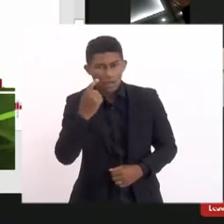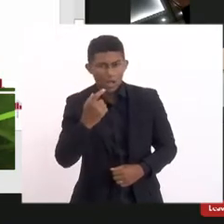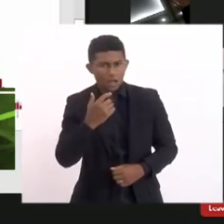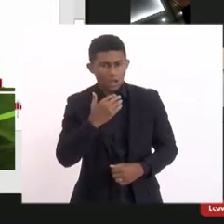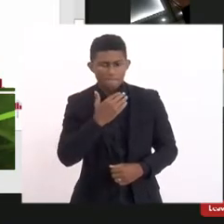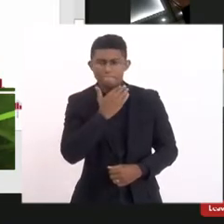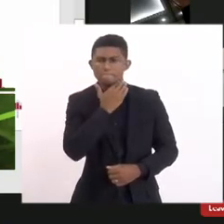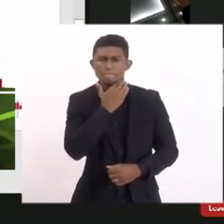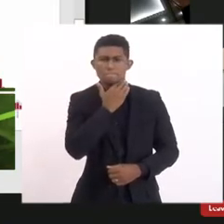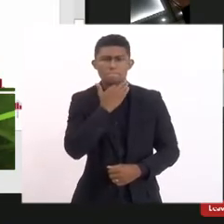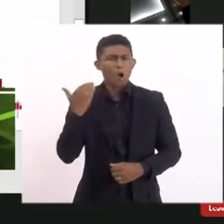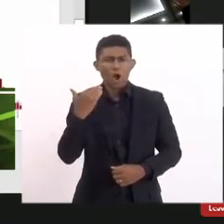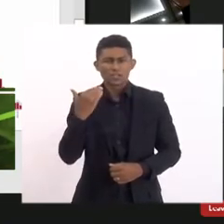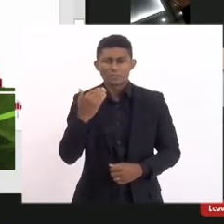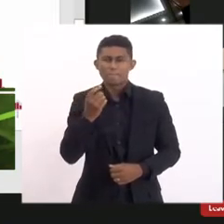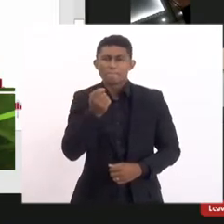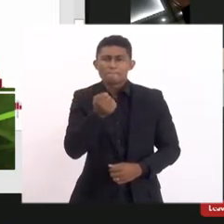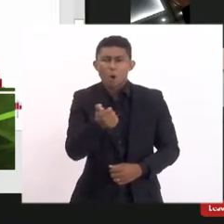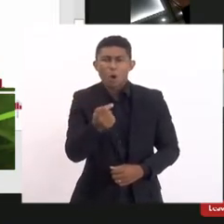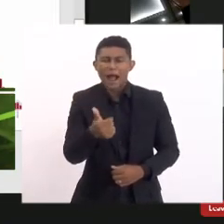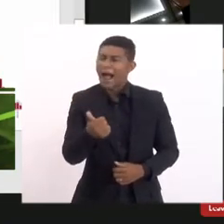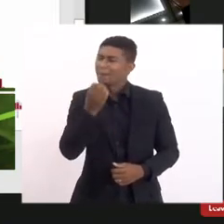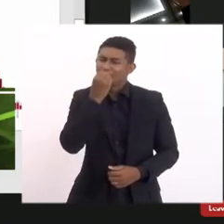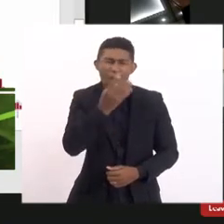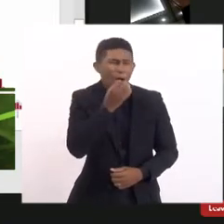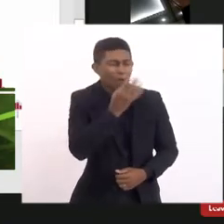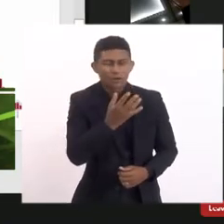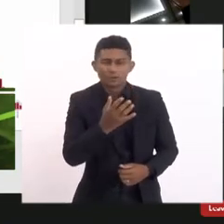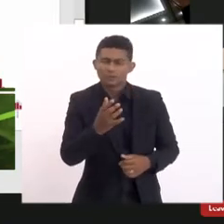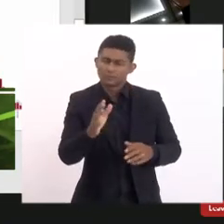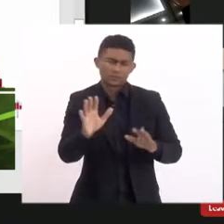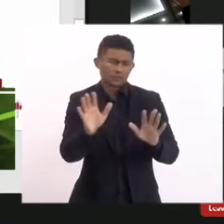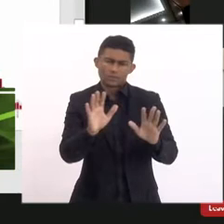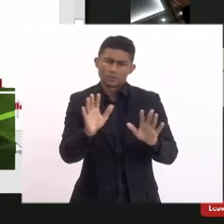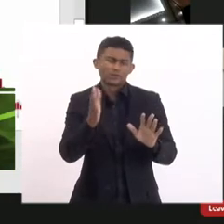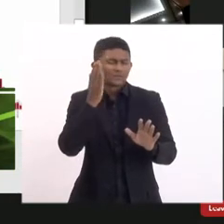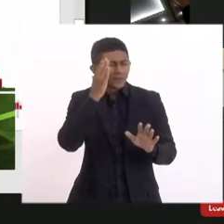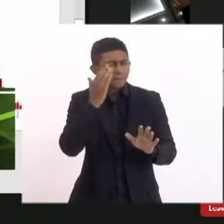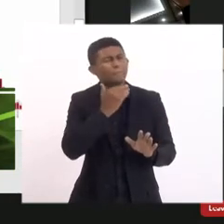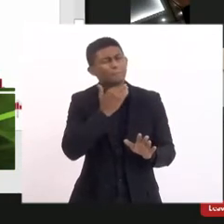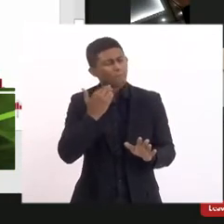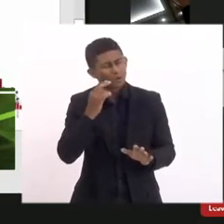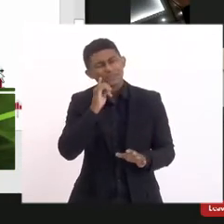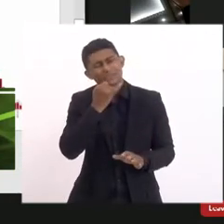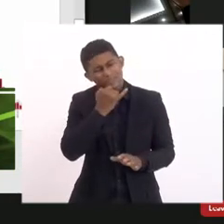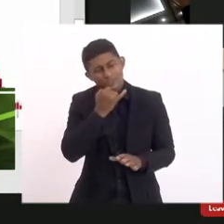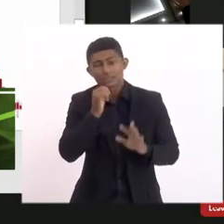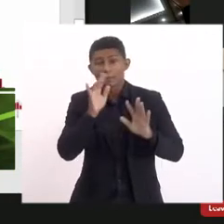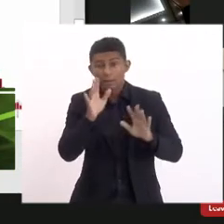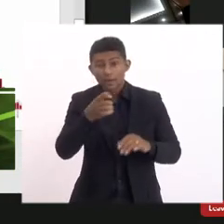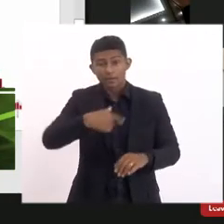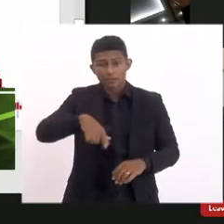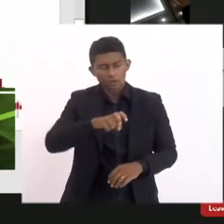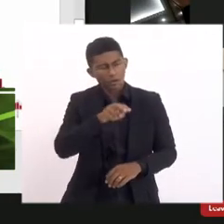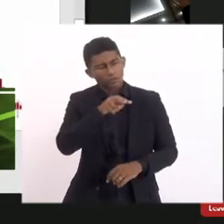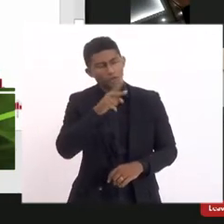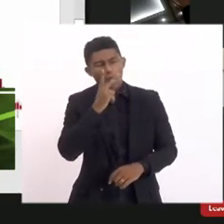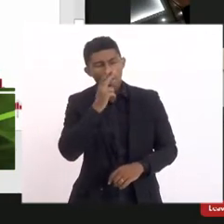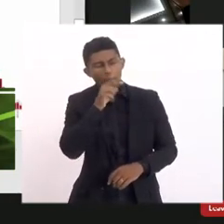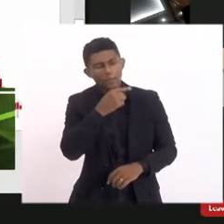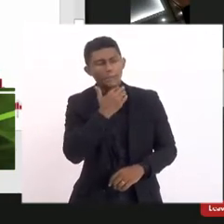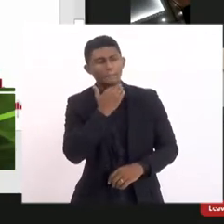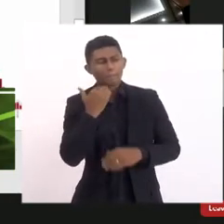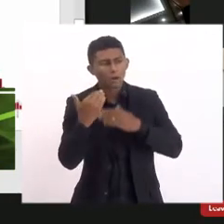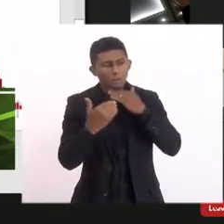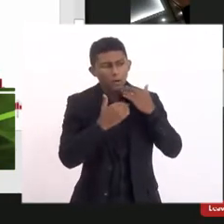que tem que se comemorar porque foram poucos óbitos, não é isso. Mas a gente vê que a letalidade, tanto a gravidade e a letalidade da